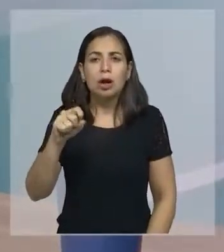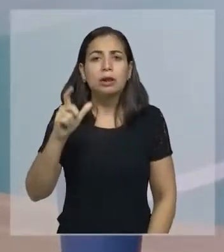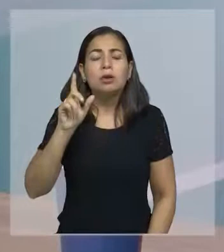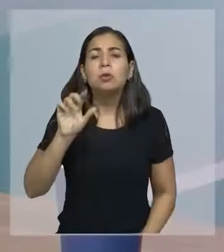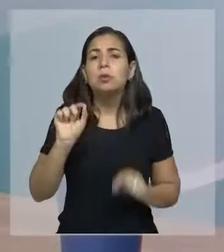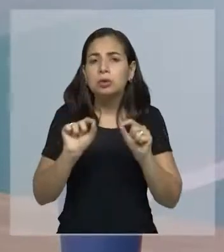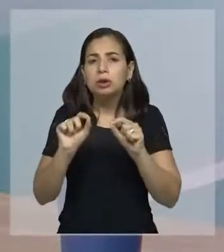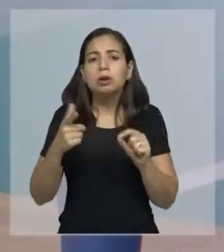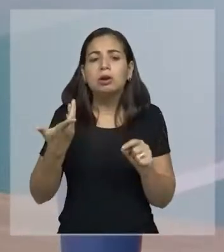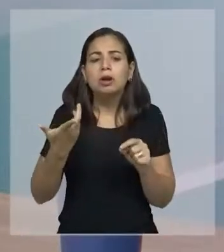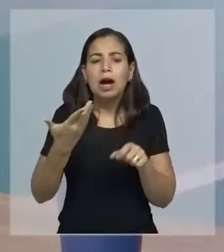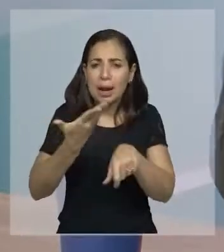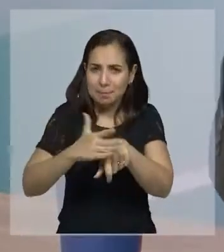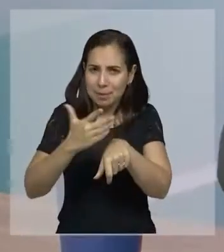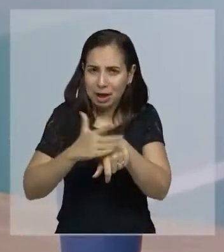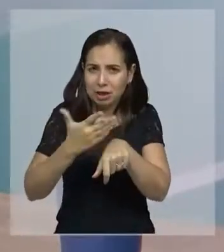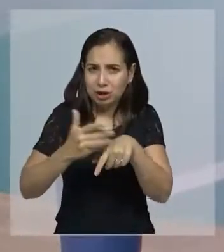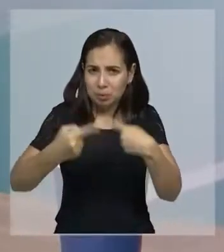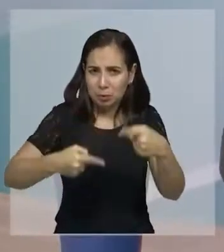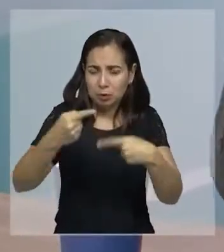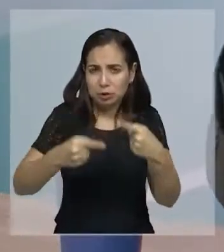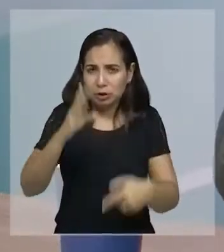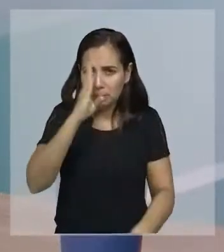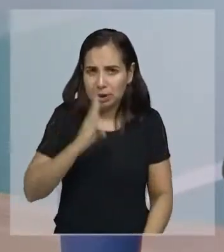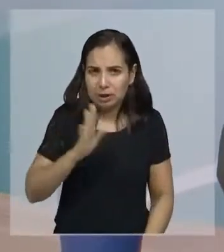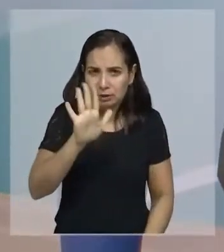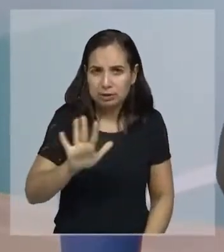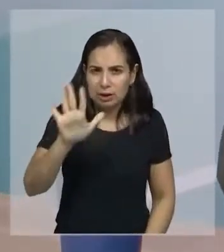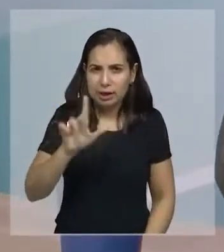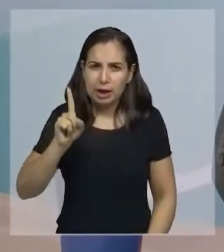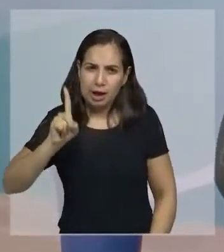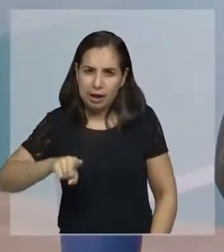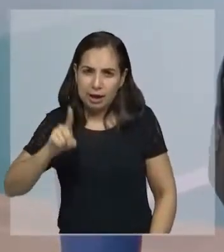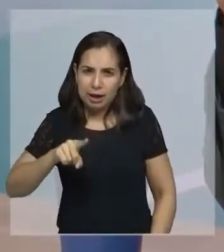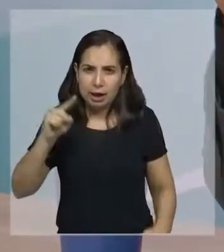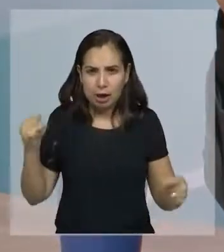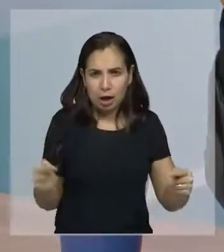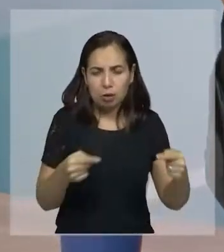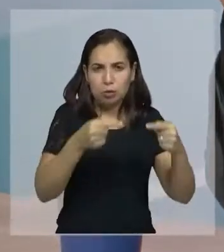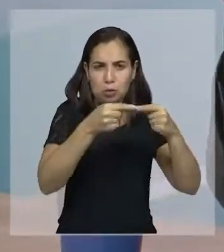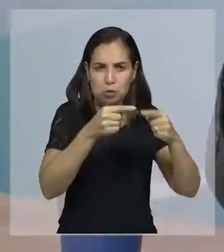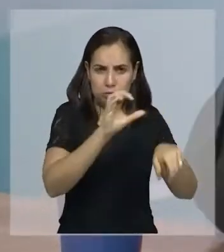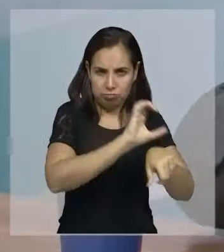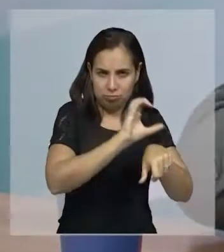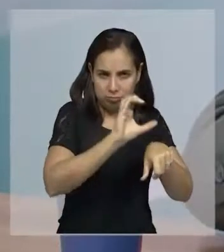foi transformada com a formalização de uma Constituição. A gente tem, por exemplo,